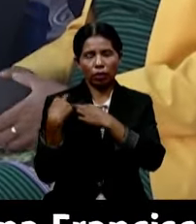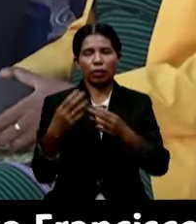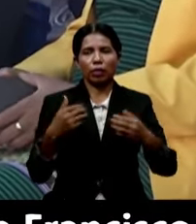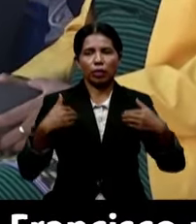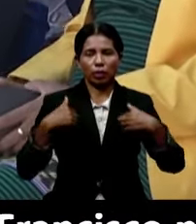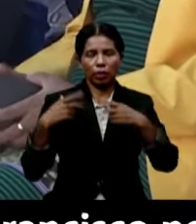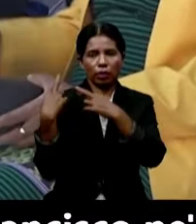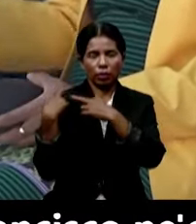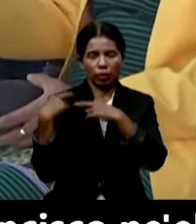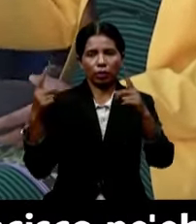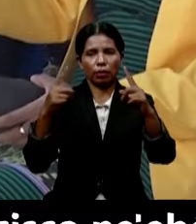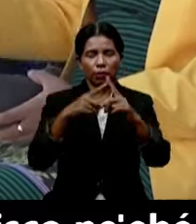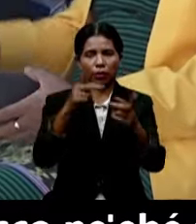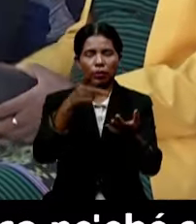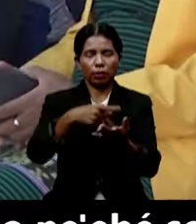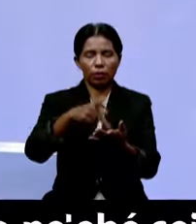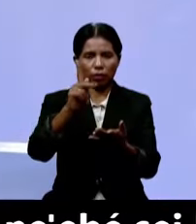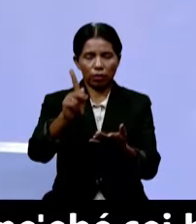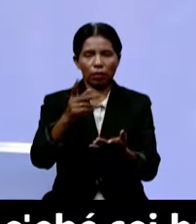responsável ba pagamento